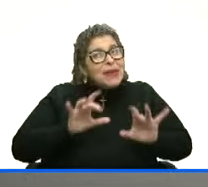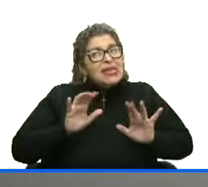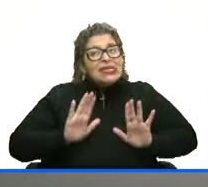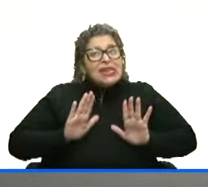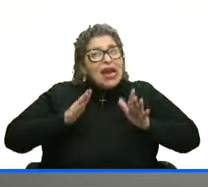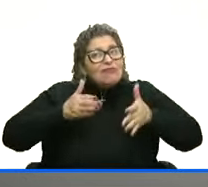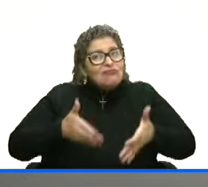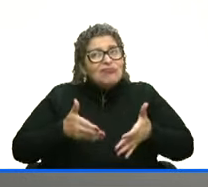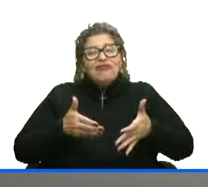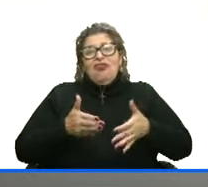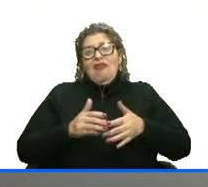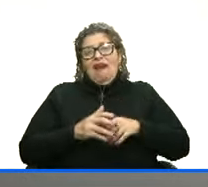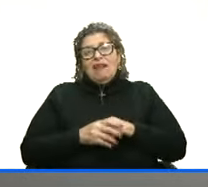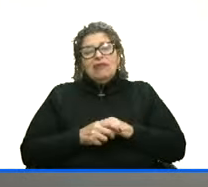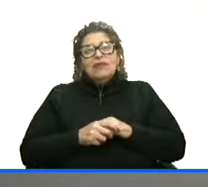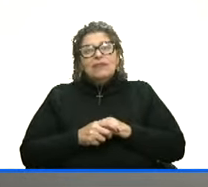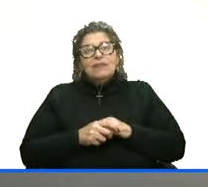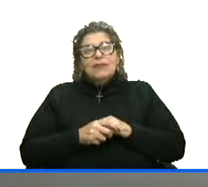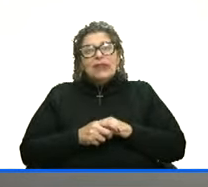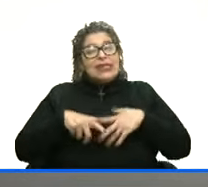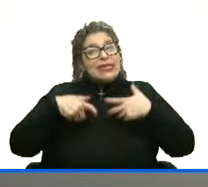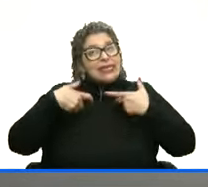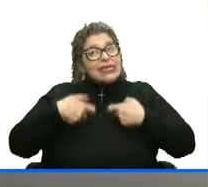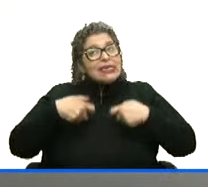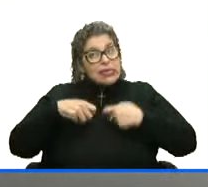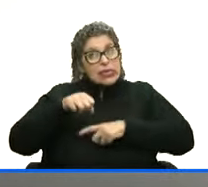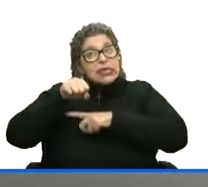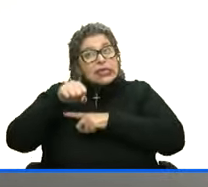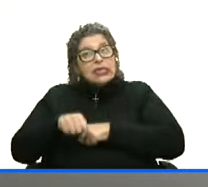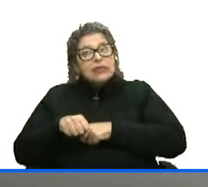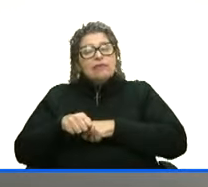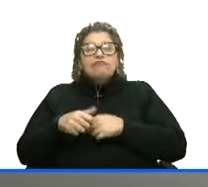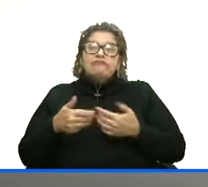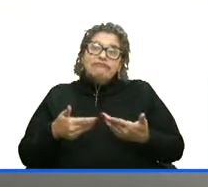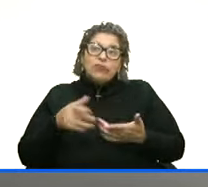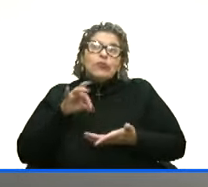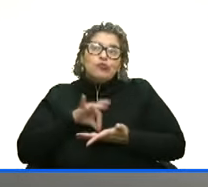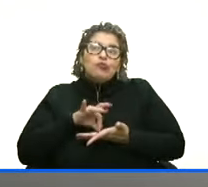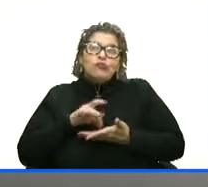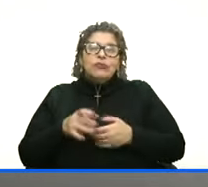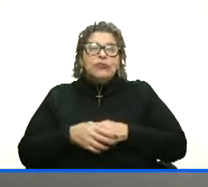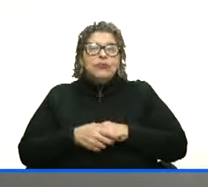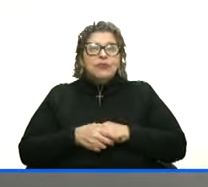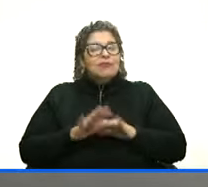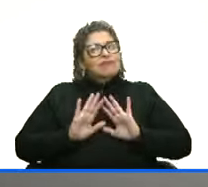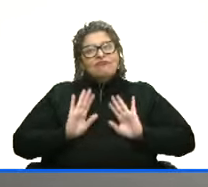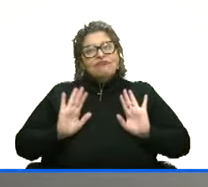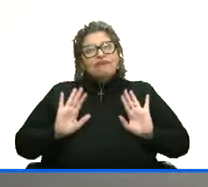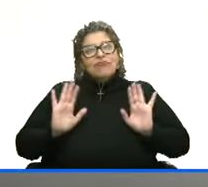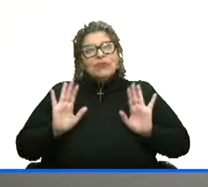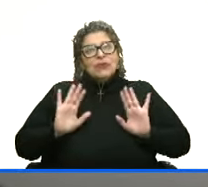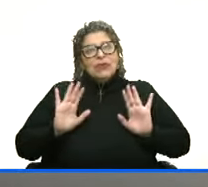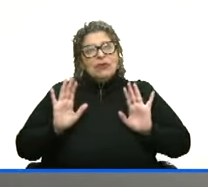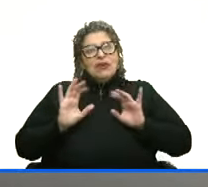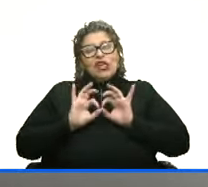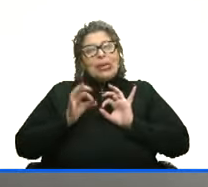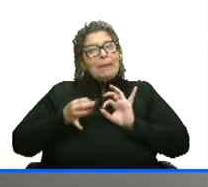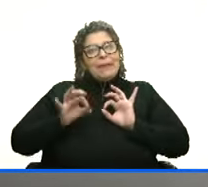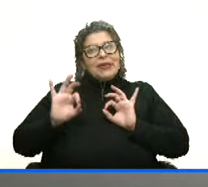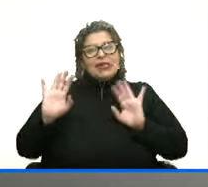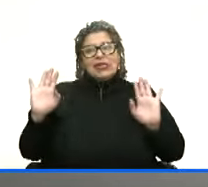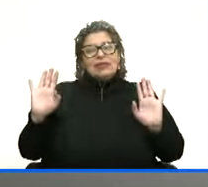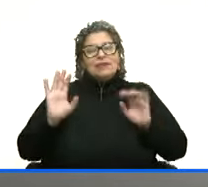mais recurso para isso. E ela é necessária, sim, com toda certeza, tá? Acho que era isso, acho até que meio que me